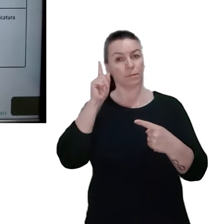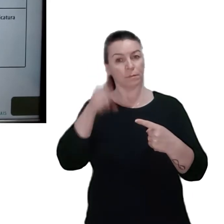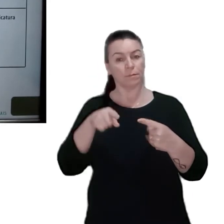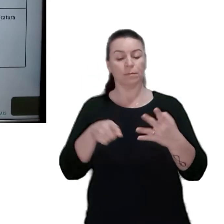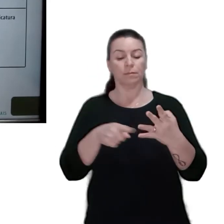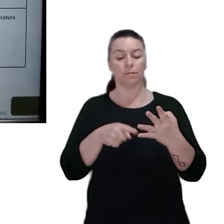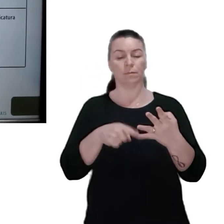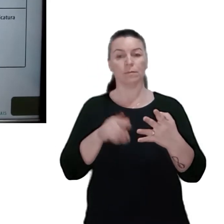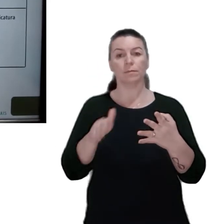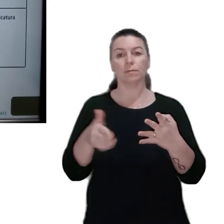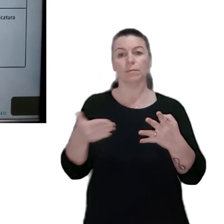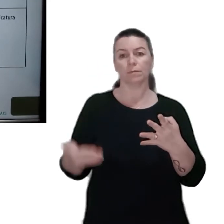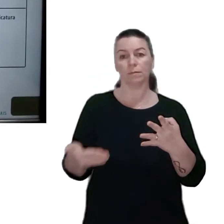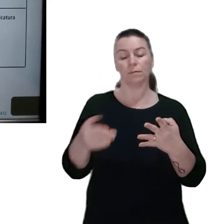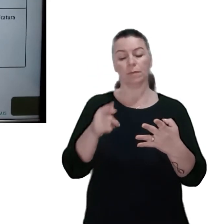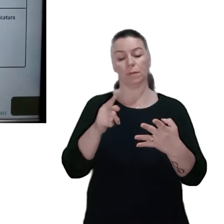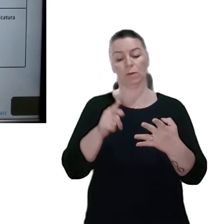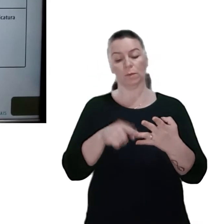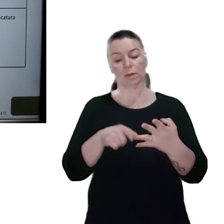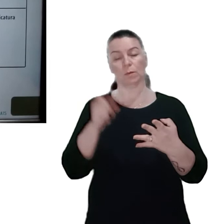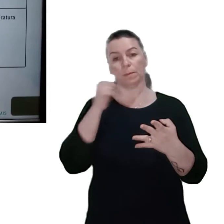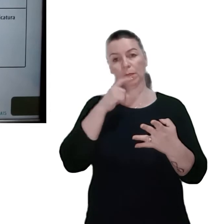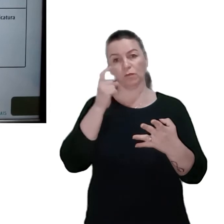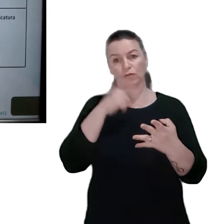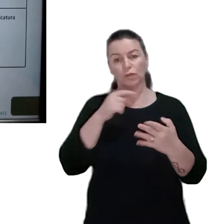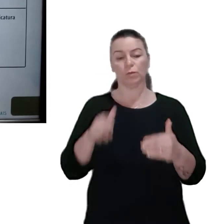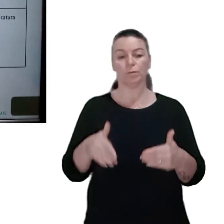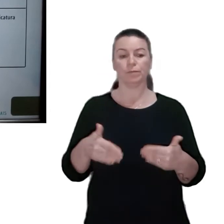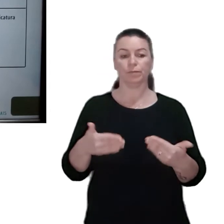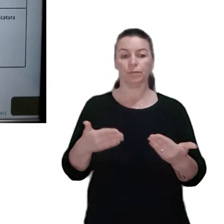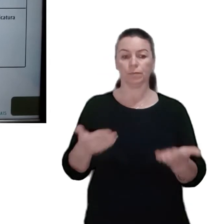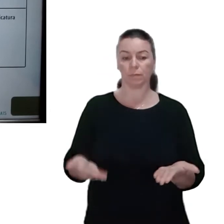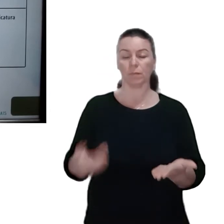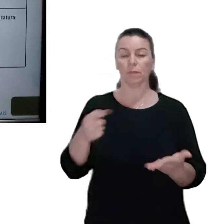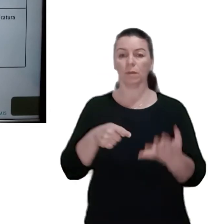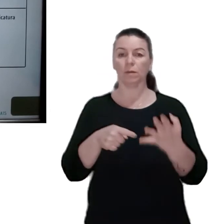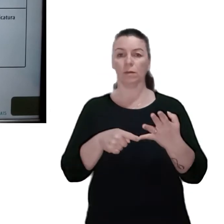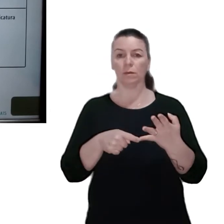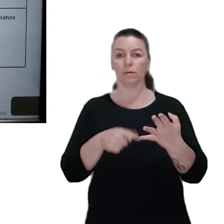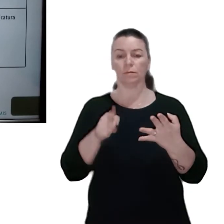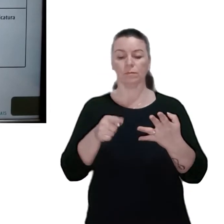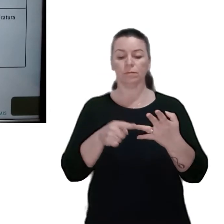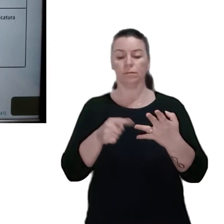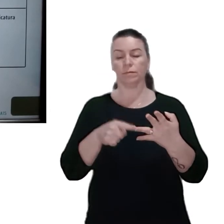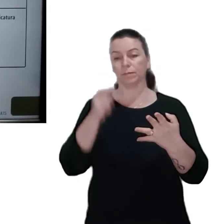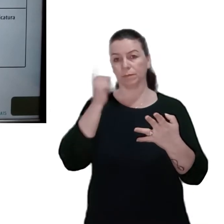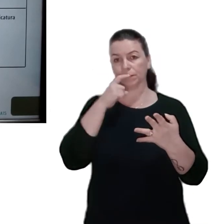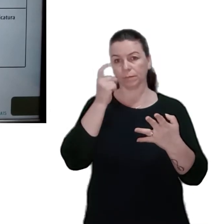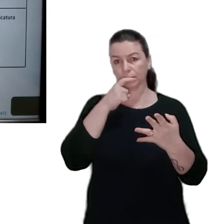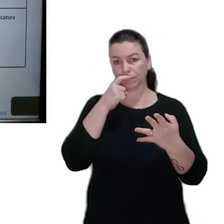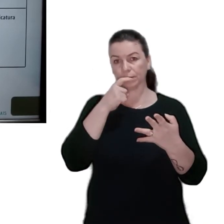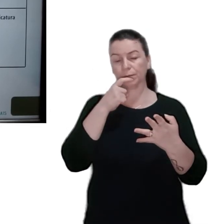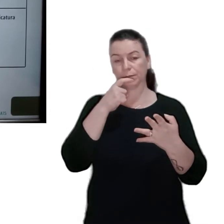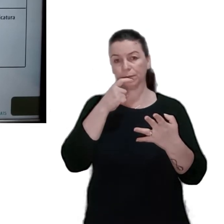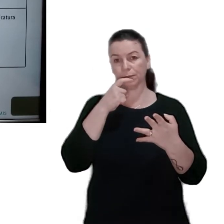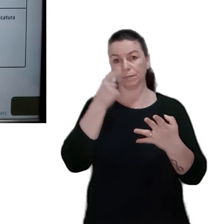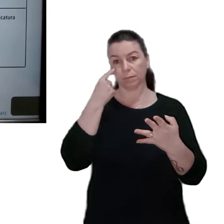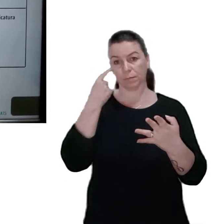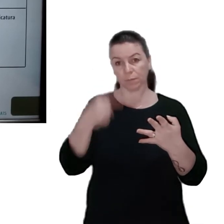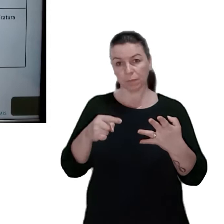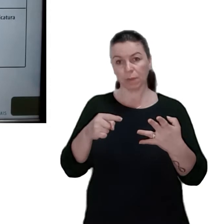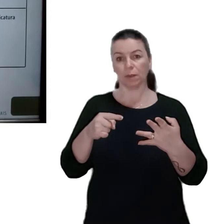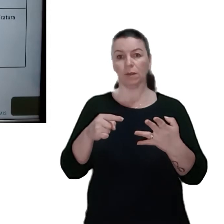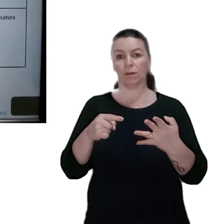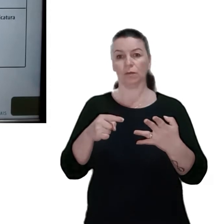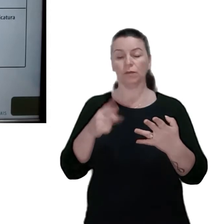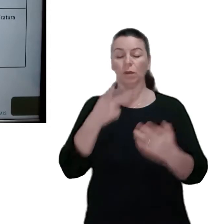então Carlos mentiu. Finalmente, Daniela declara, o Carlos está mentindo. Veja, olho para a